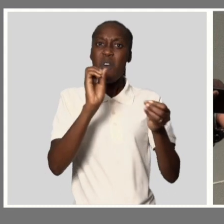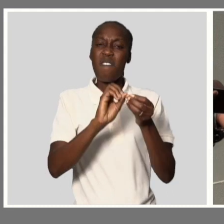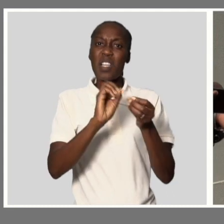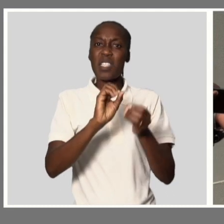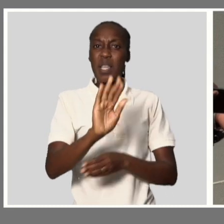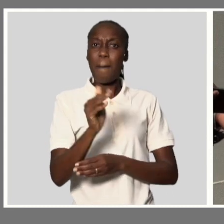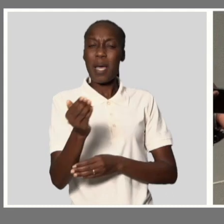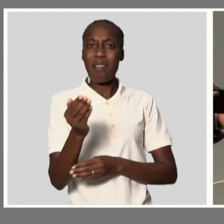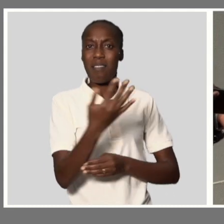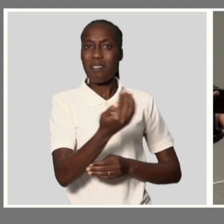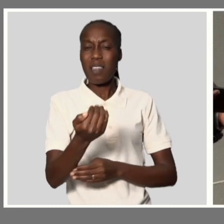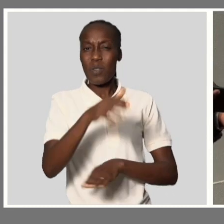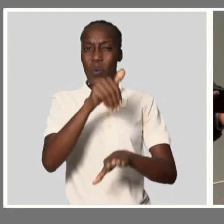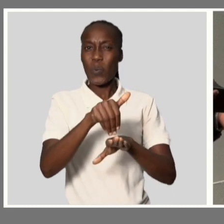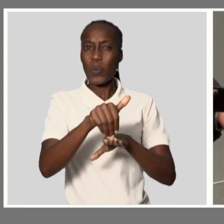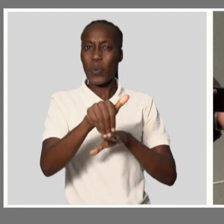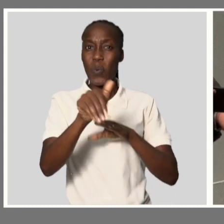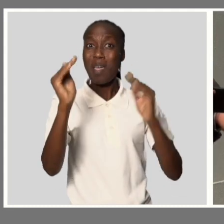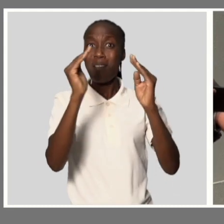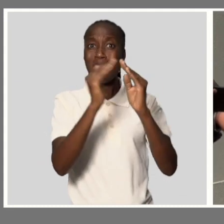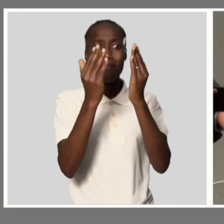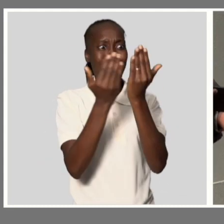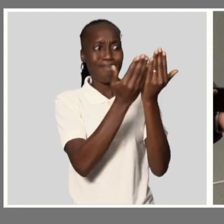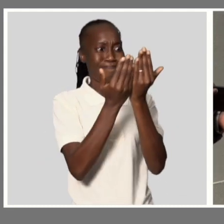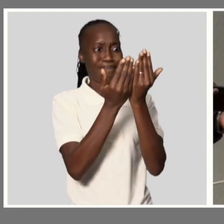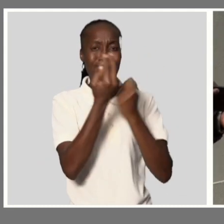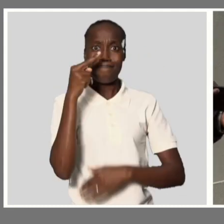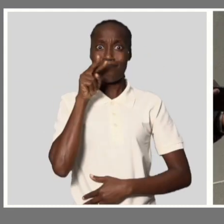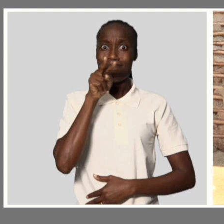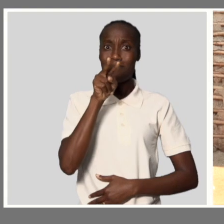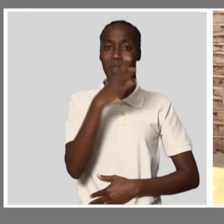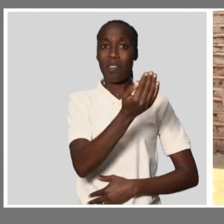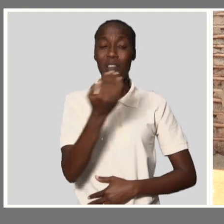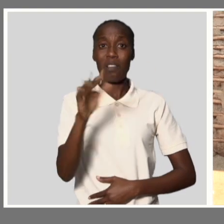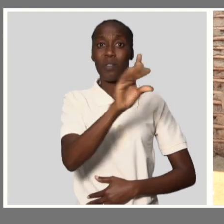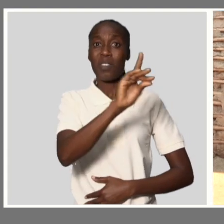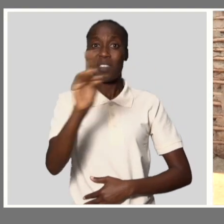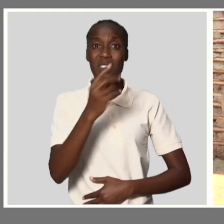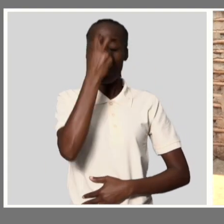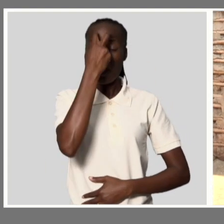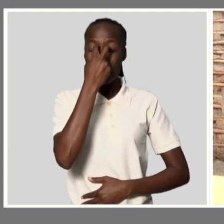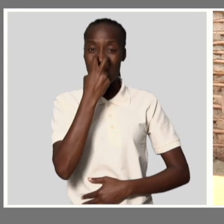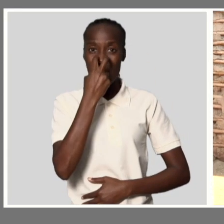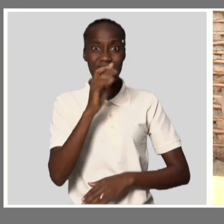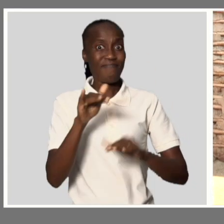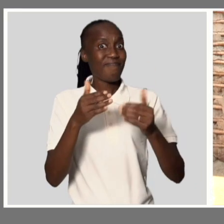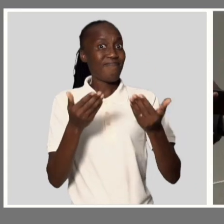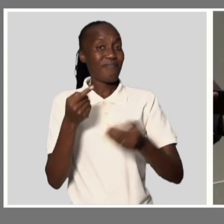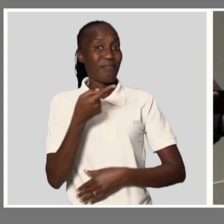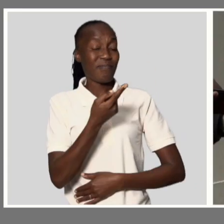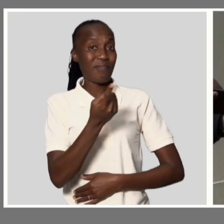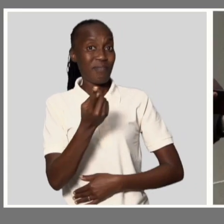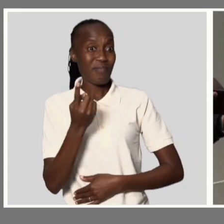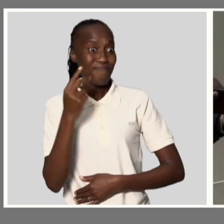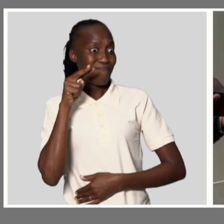para que as crianças continuem estudando em casa. Porque se olharmos crianças com deficiência visual, logicamente que não vão conseguir